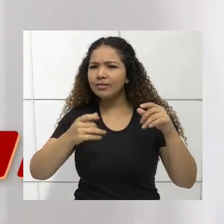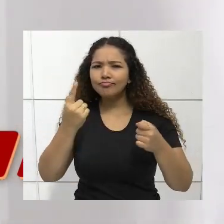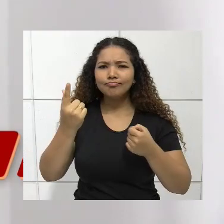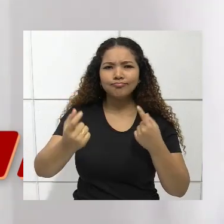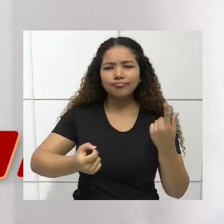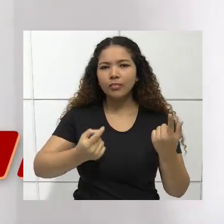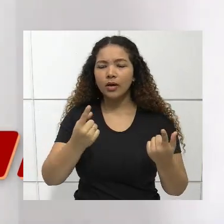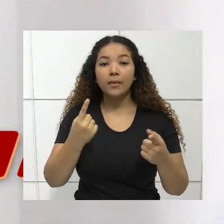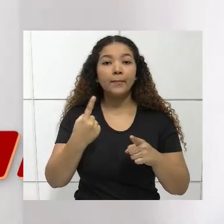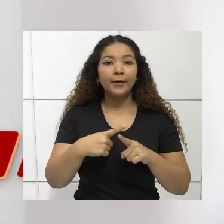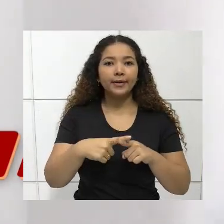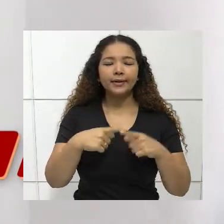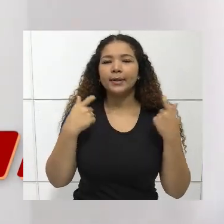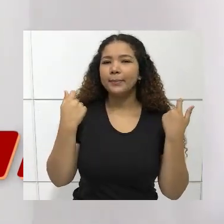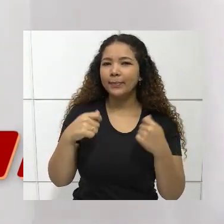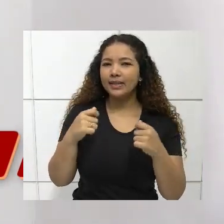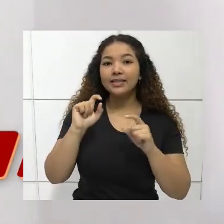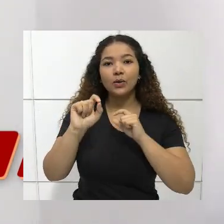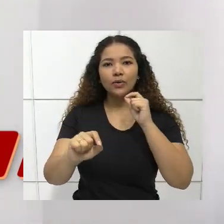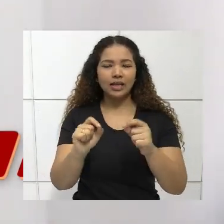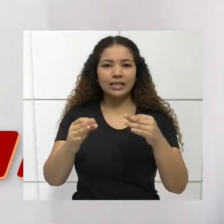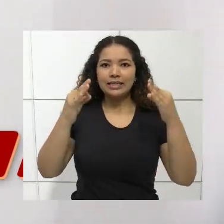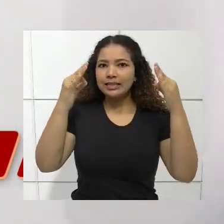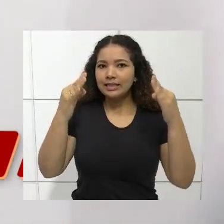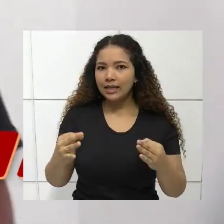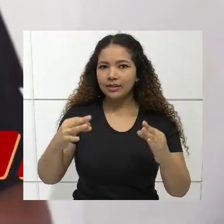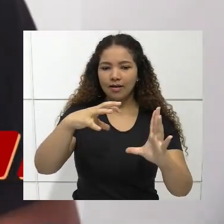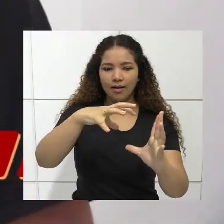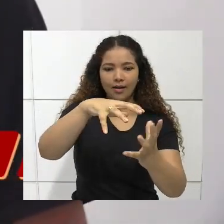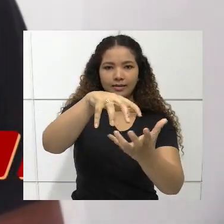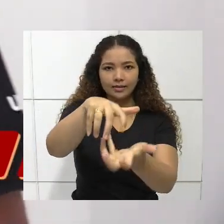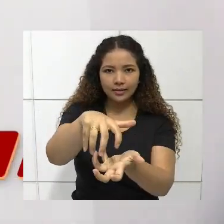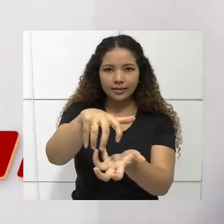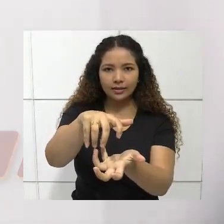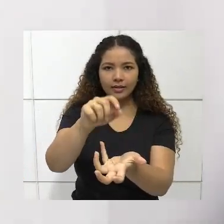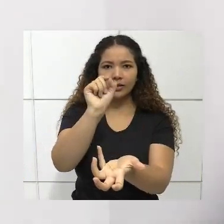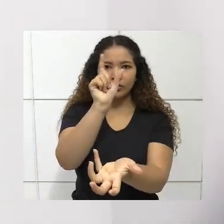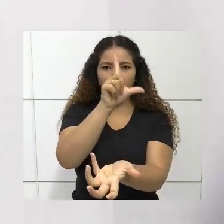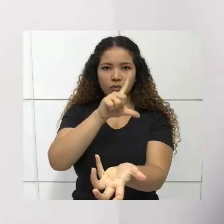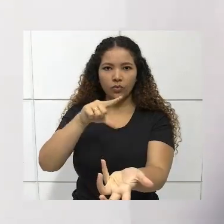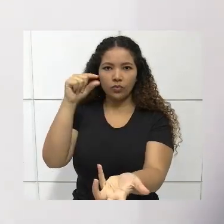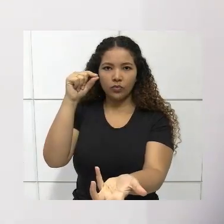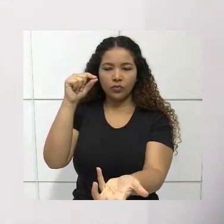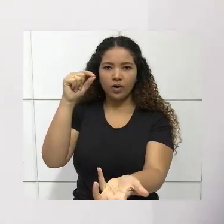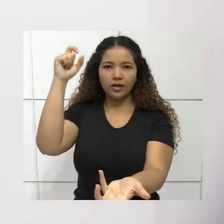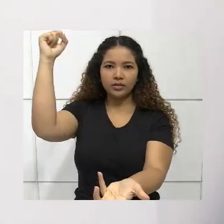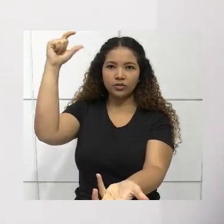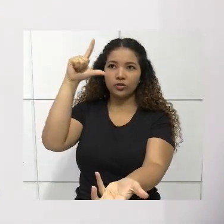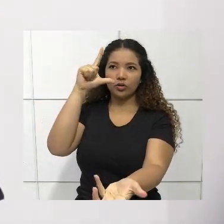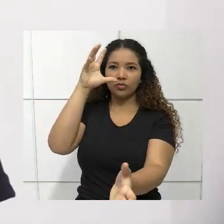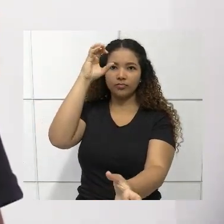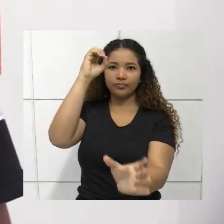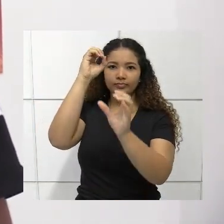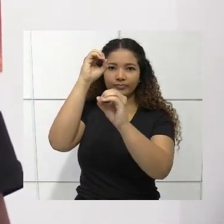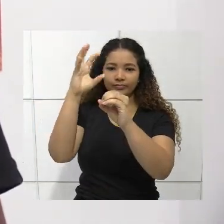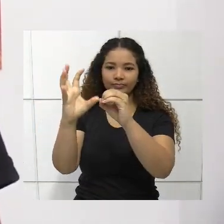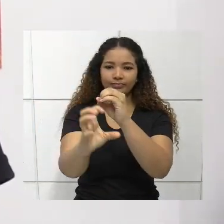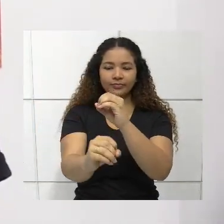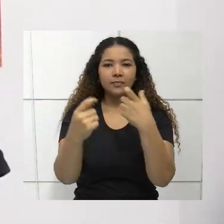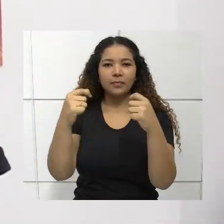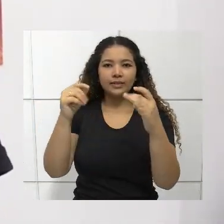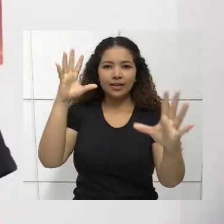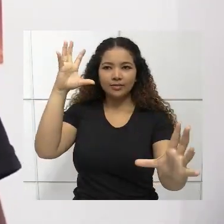porque nós precisamos de uma condição ideal, né, de alinhamento entre o Sol, que é representado por essa bola de